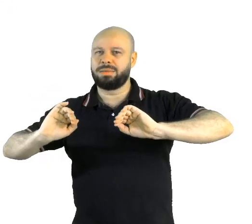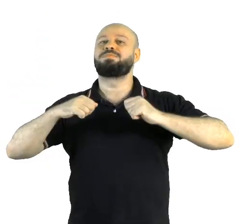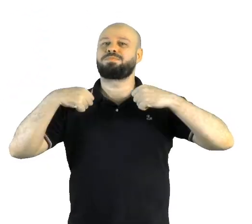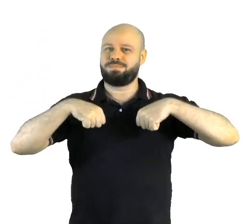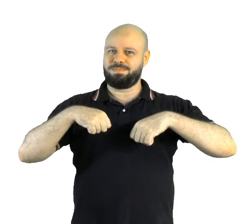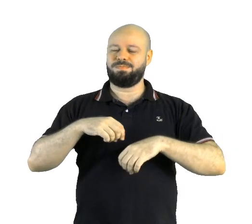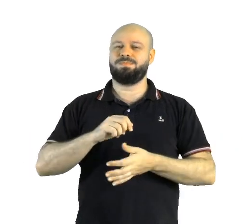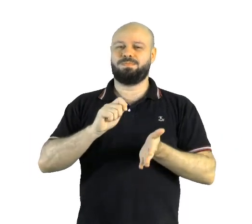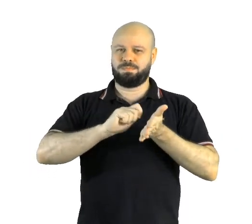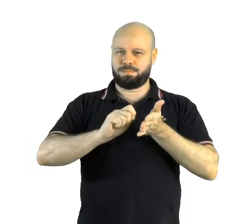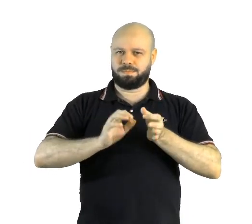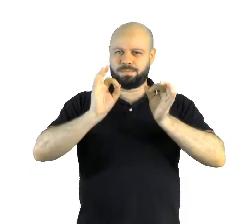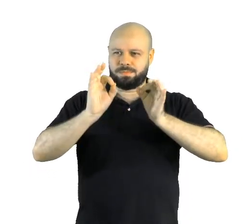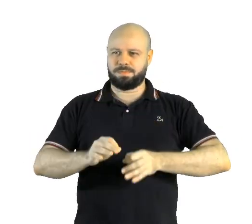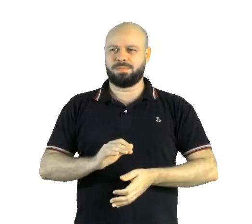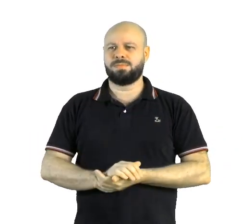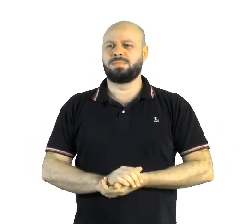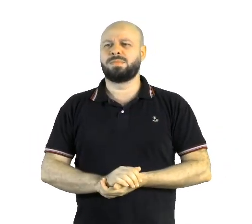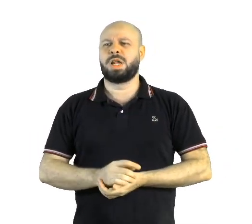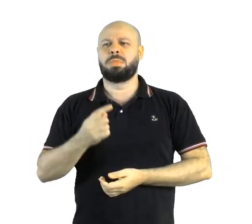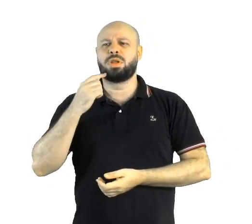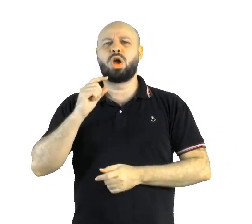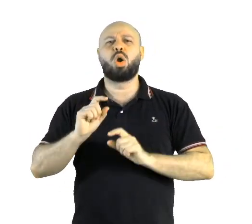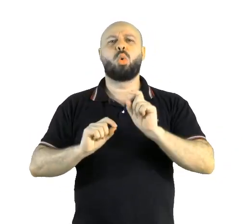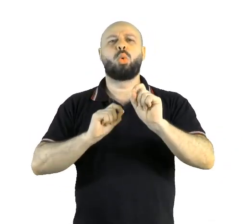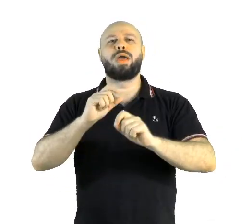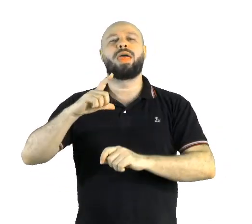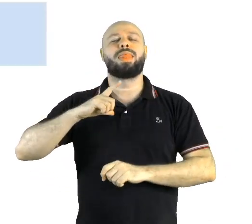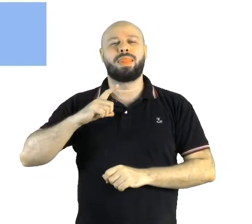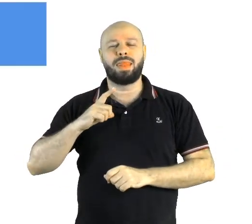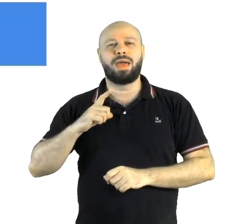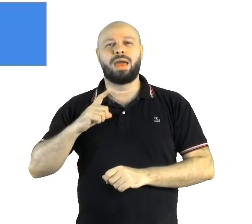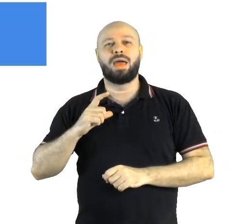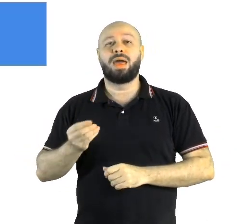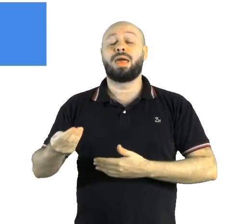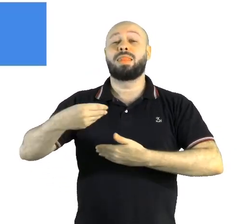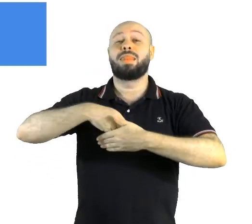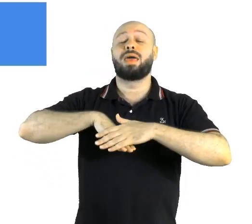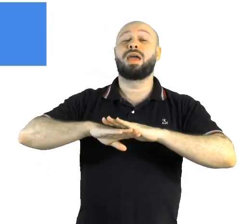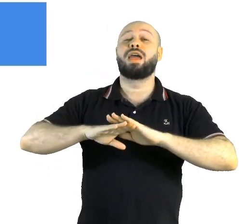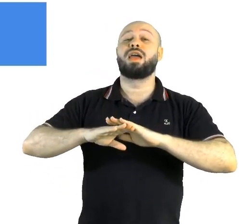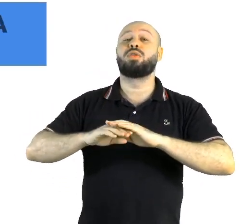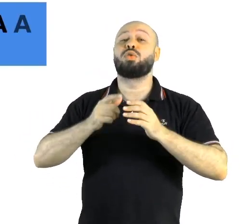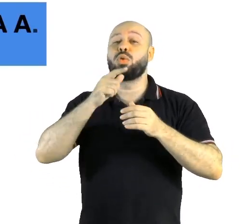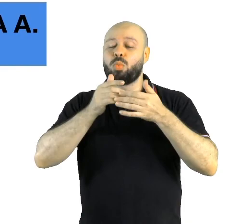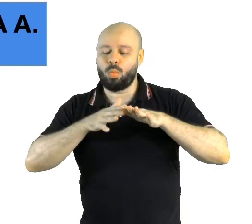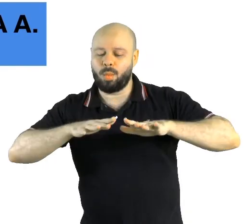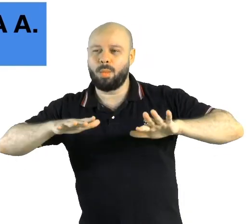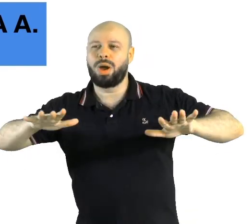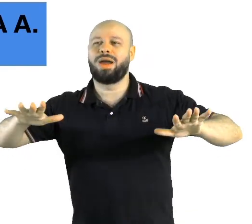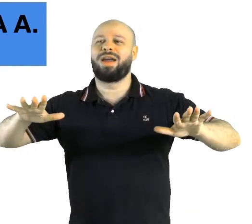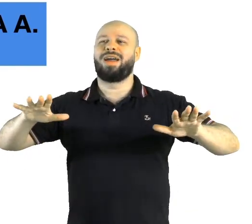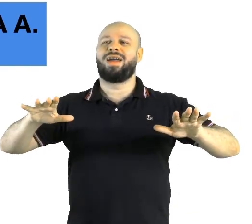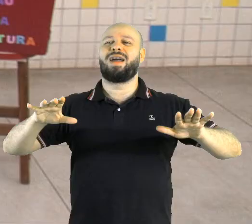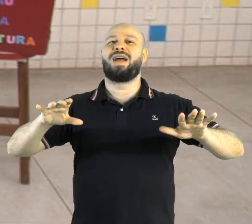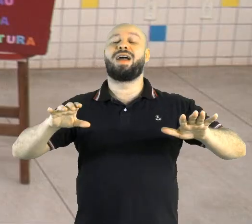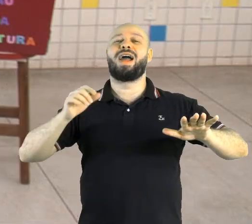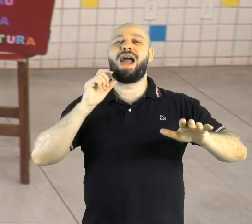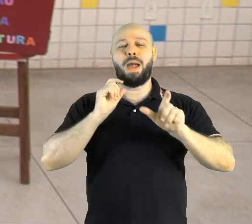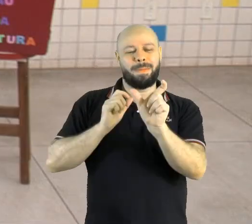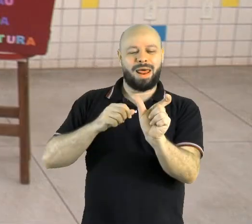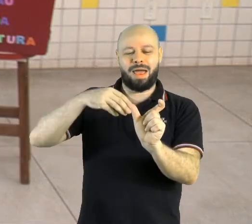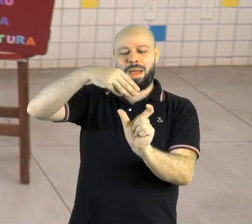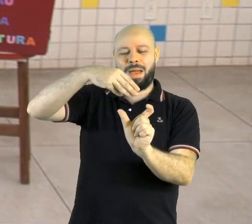aí pergunta o que tem no meio do mar. O que tem no meio do mar? Claro que está falando da escrita. A letra A. É